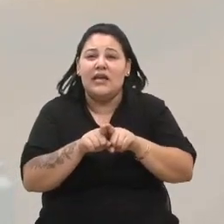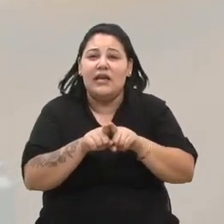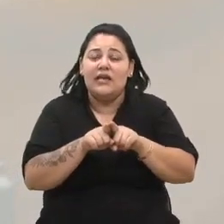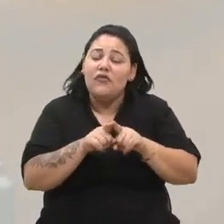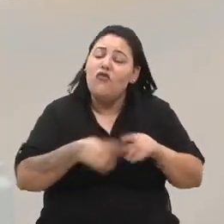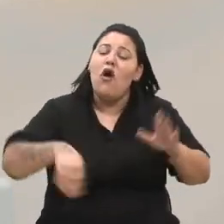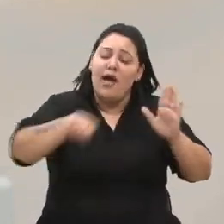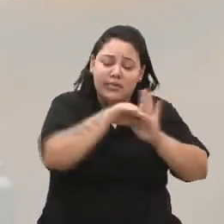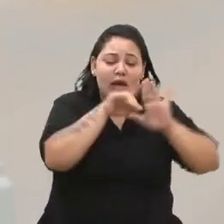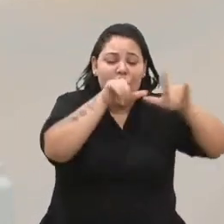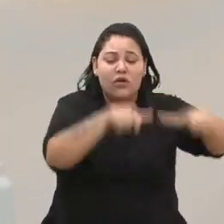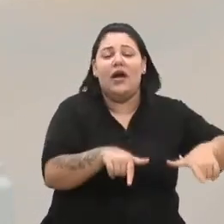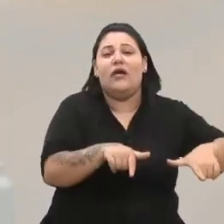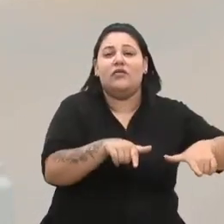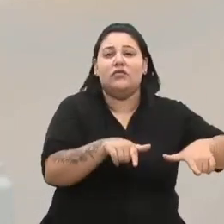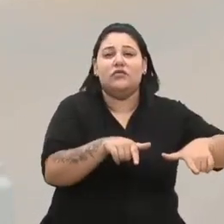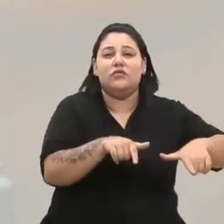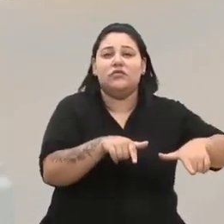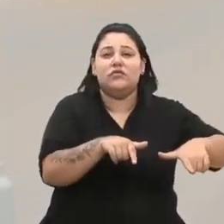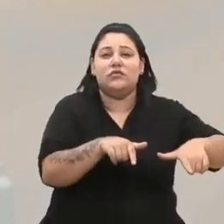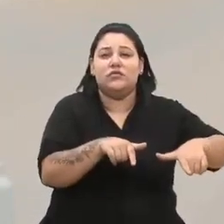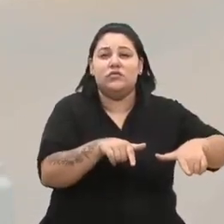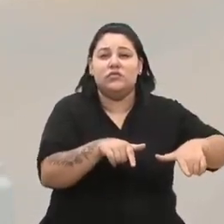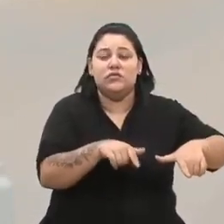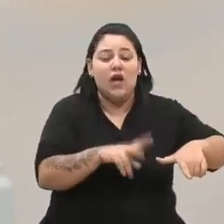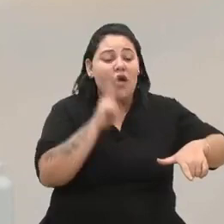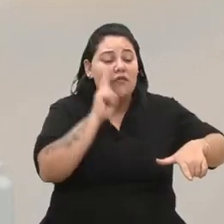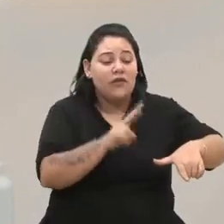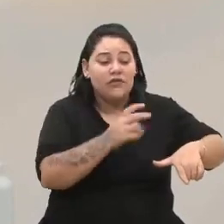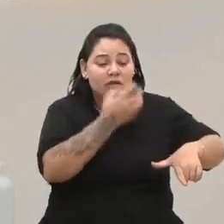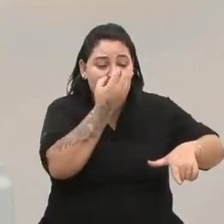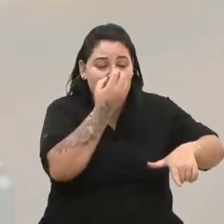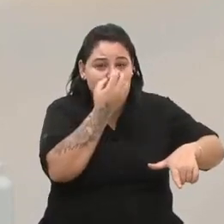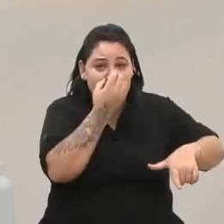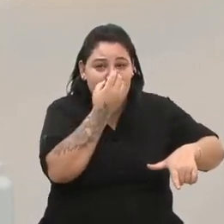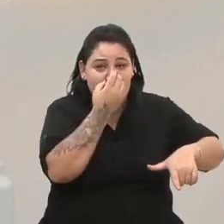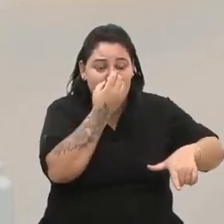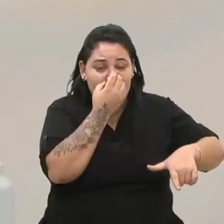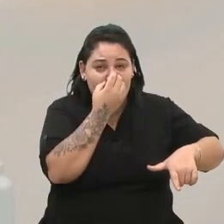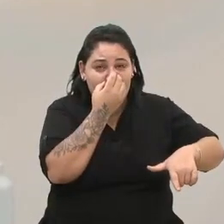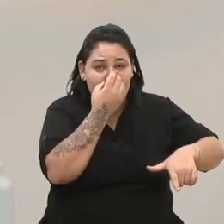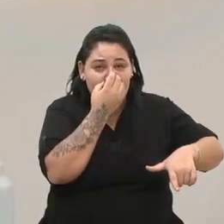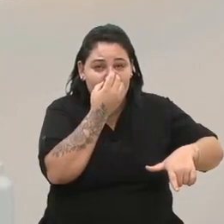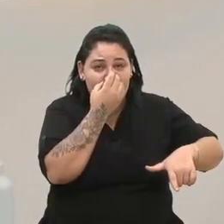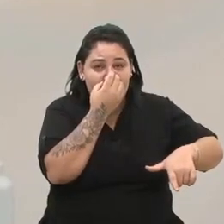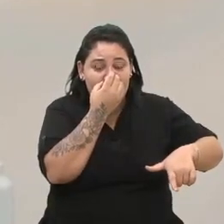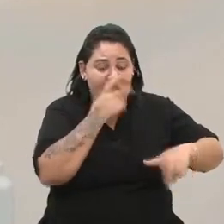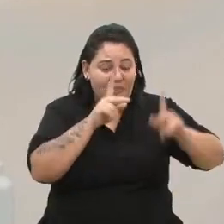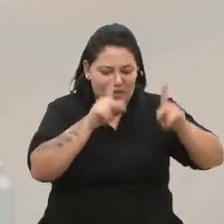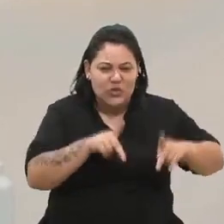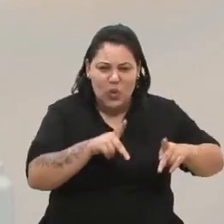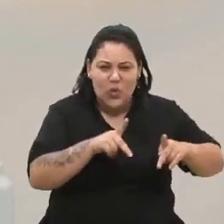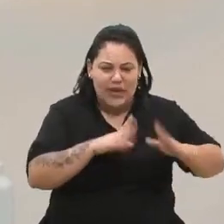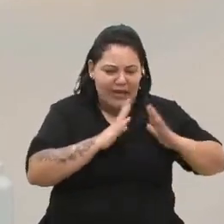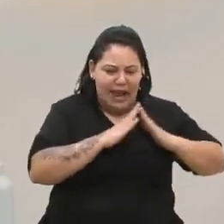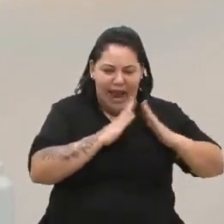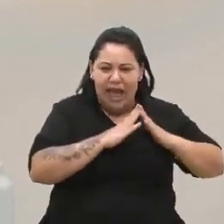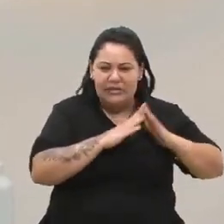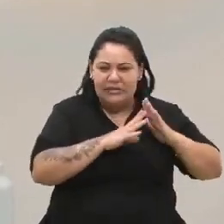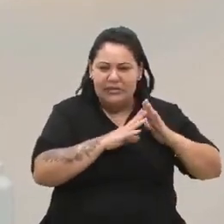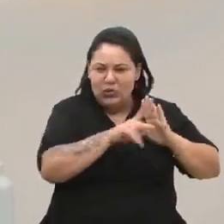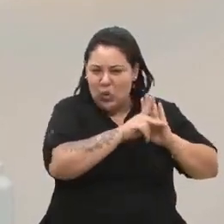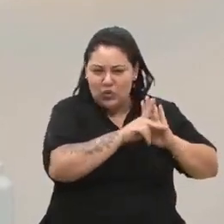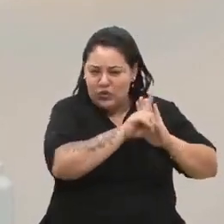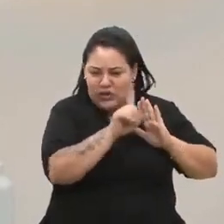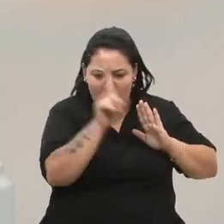lá, os donos dos cachorros não deixaram entrar, eles voltaram e acabou. E os cachorros estão lá naquele